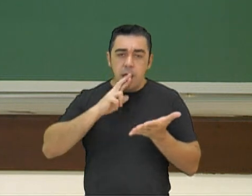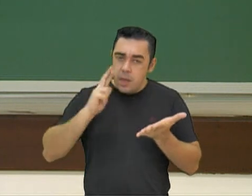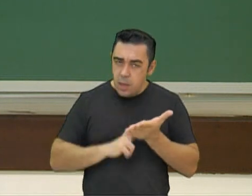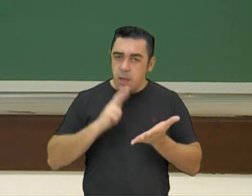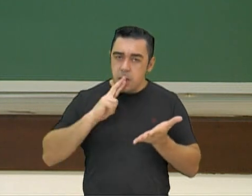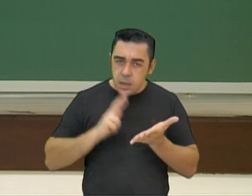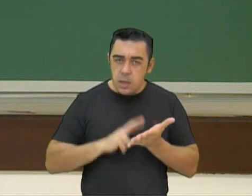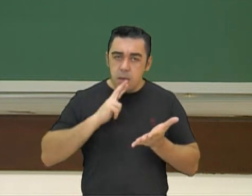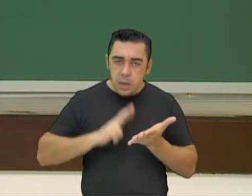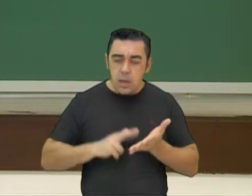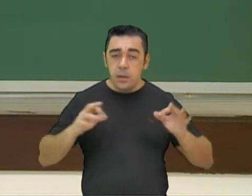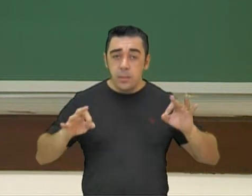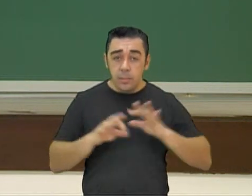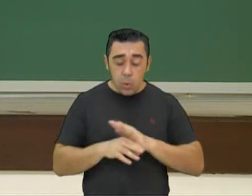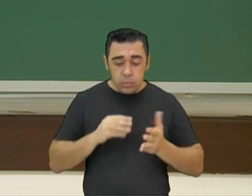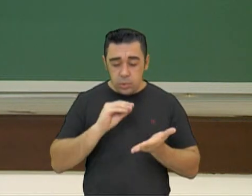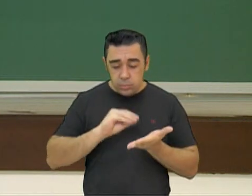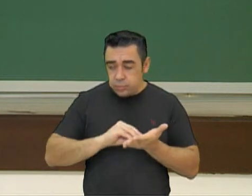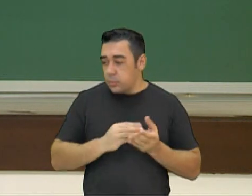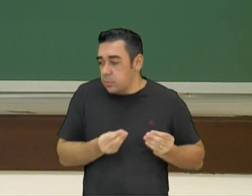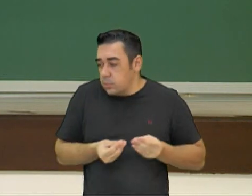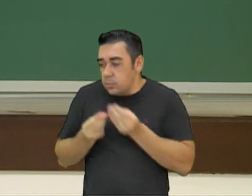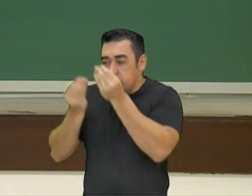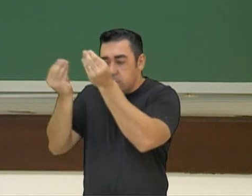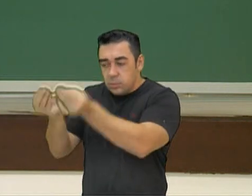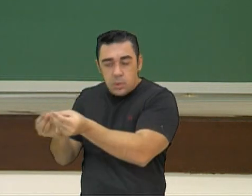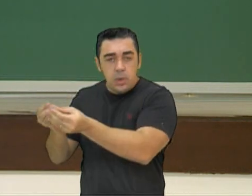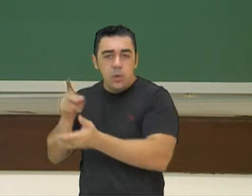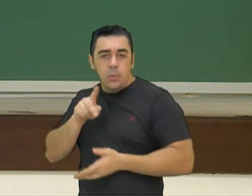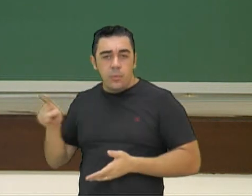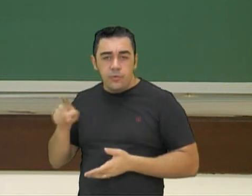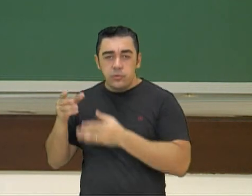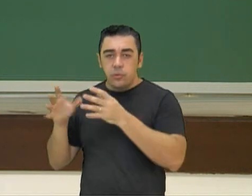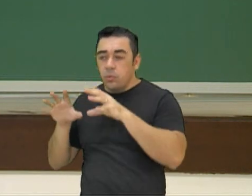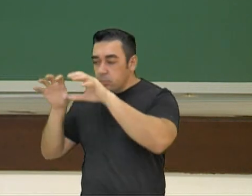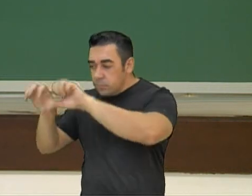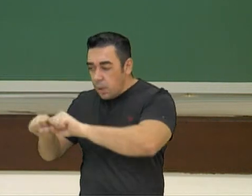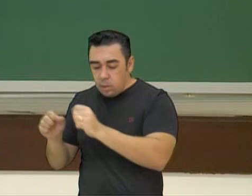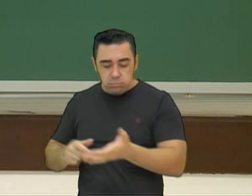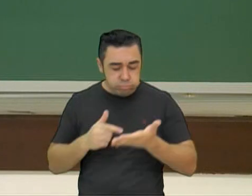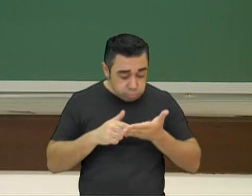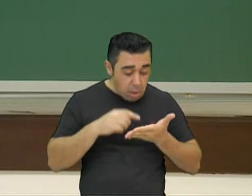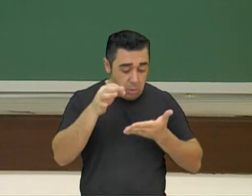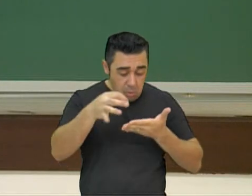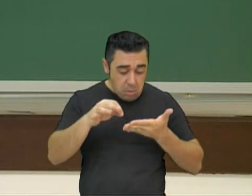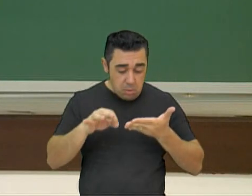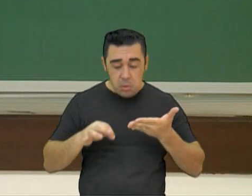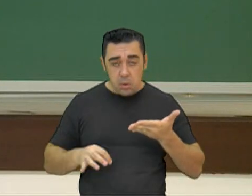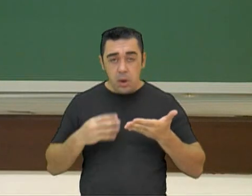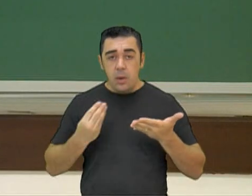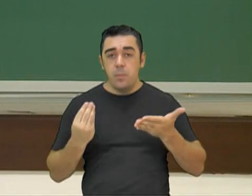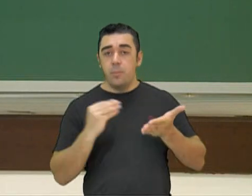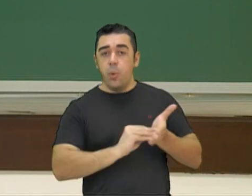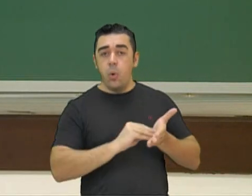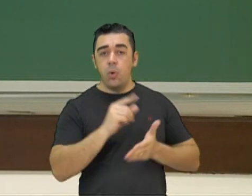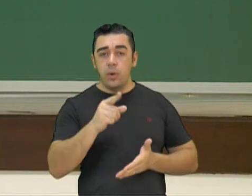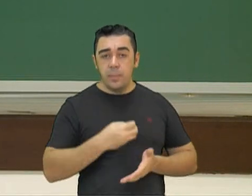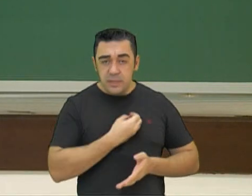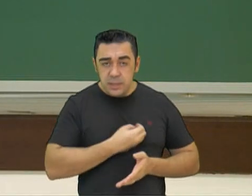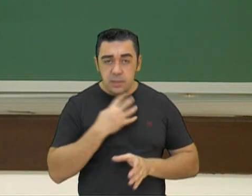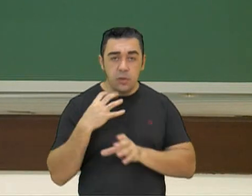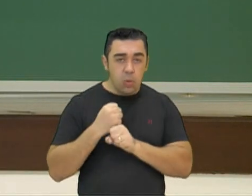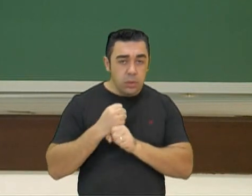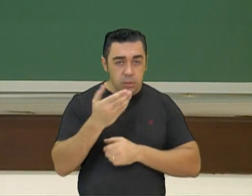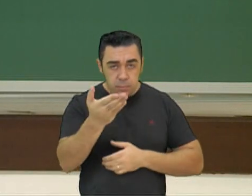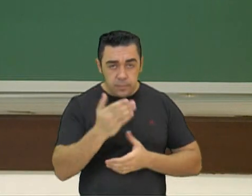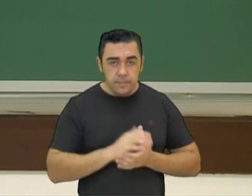seu professor também em algum momento vai retirar isso para corrigir, enfim, os canais aí dos mais diversos para trabalharmos.